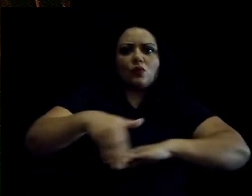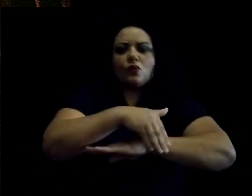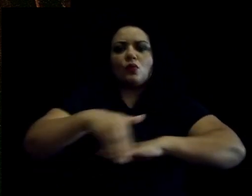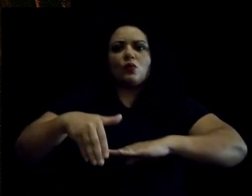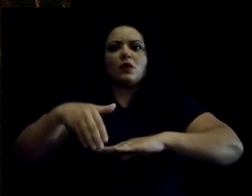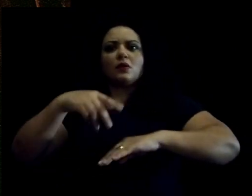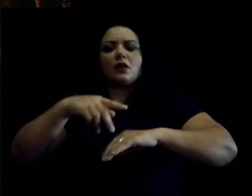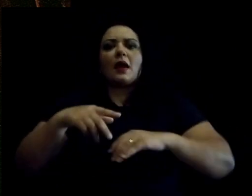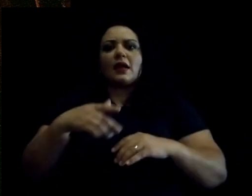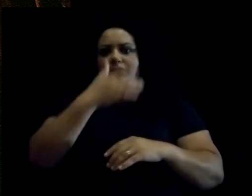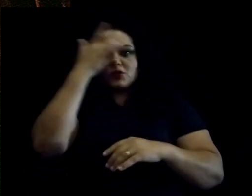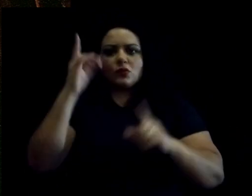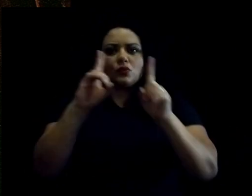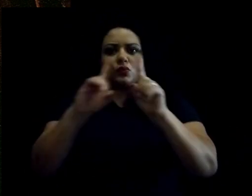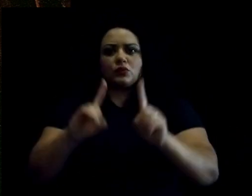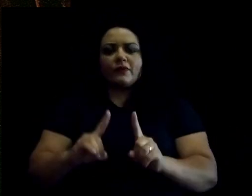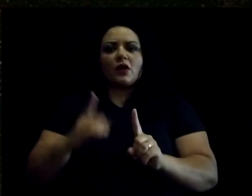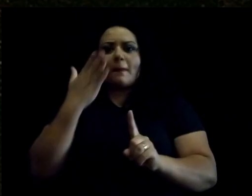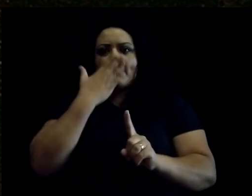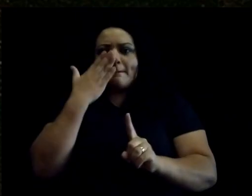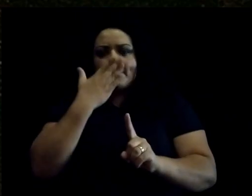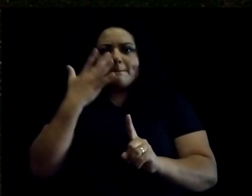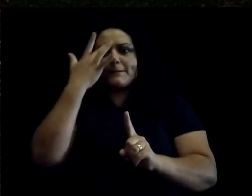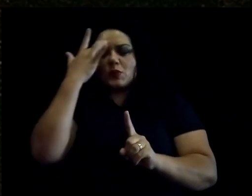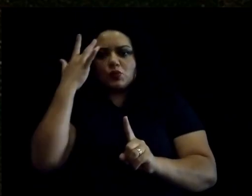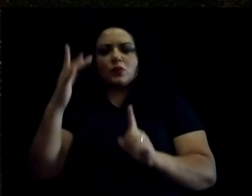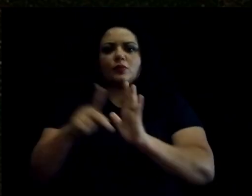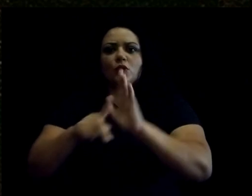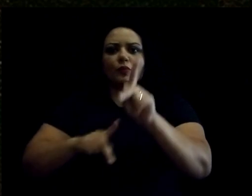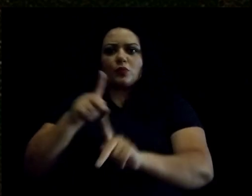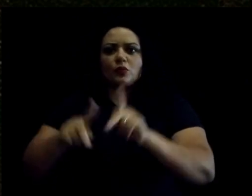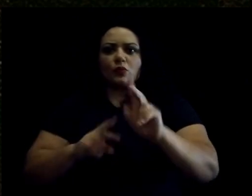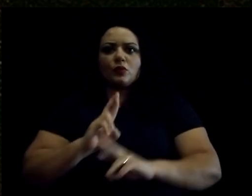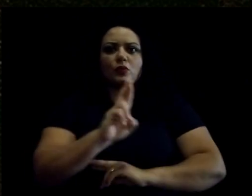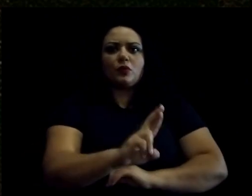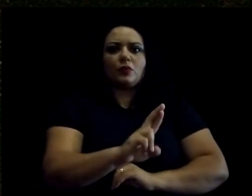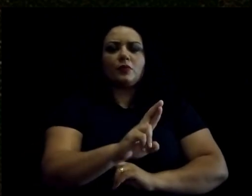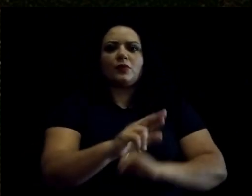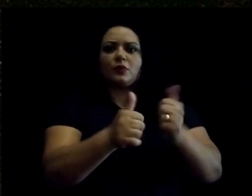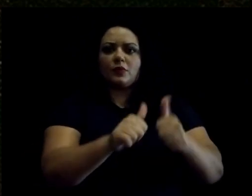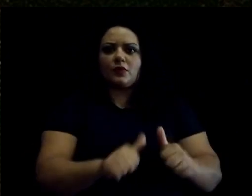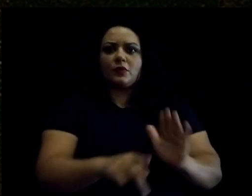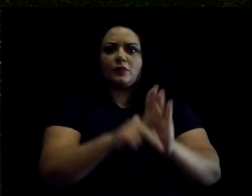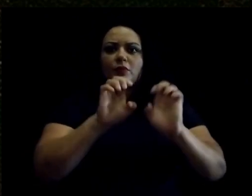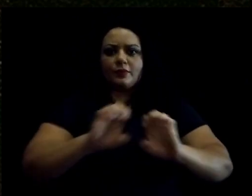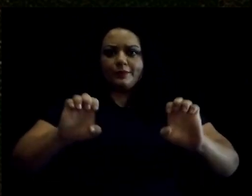tabernas. Eram bêbados, aleijados, prostitutas, pessoas do povo que representavam os santos do Evangelho.